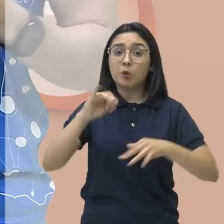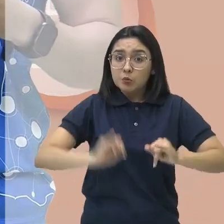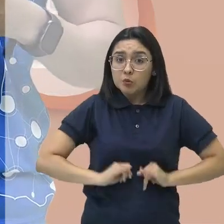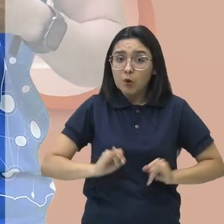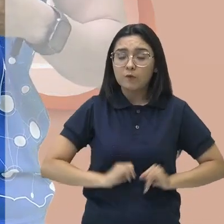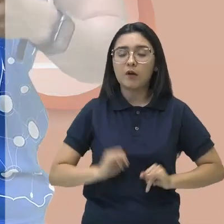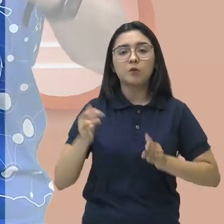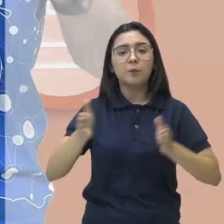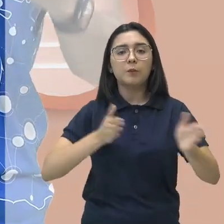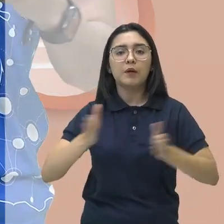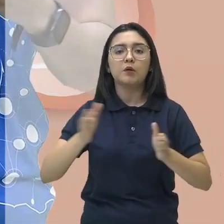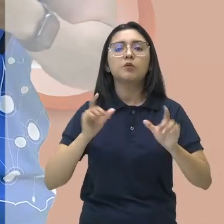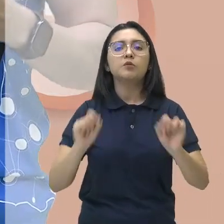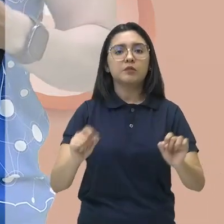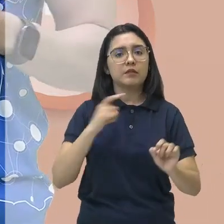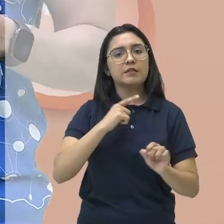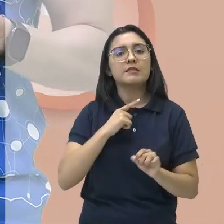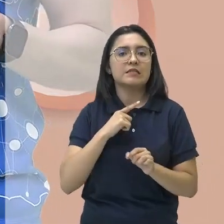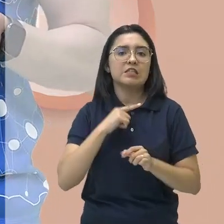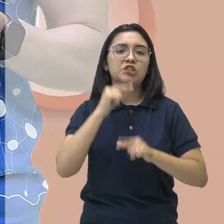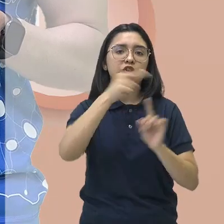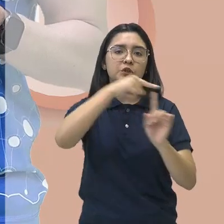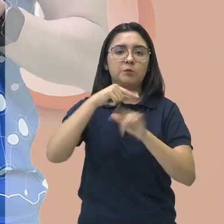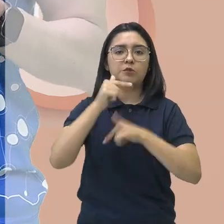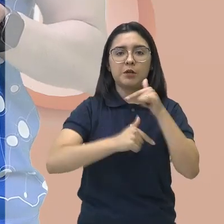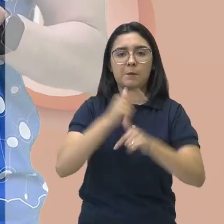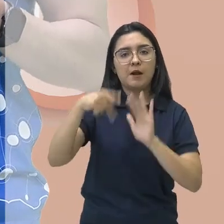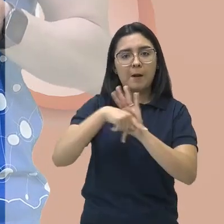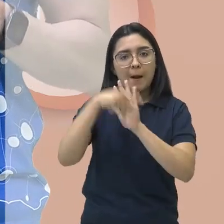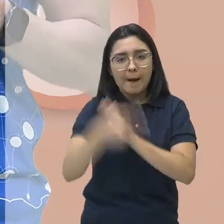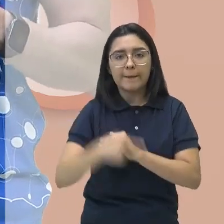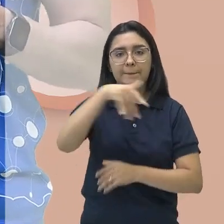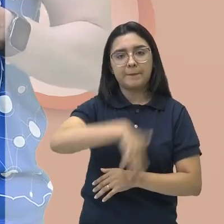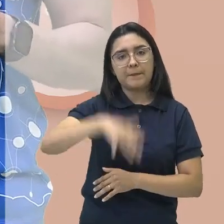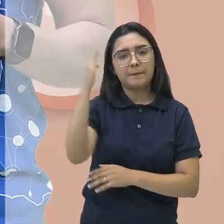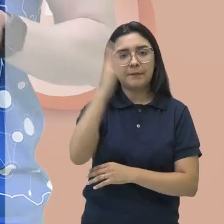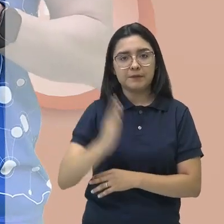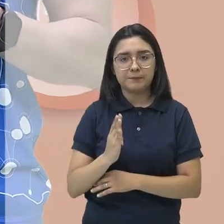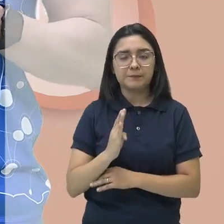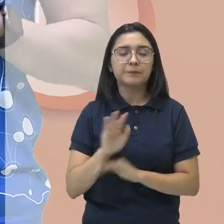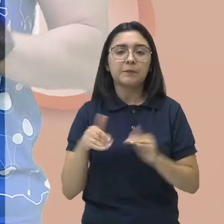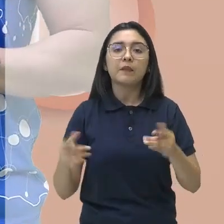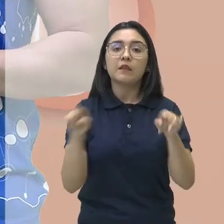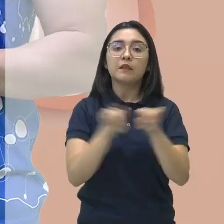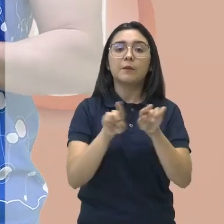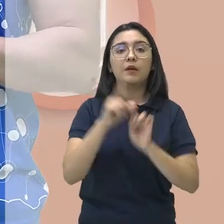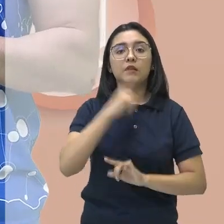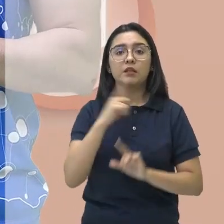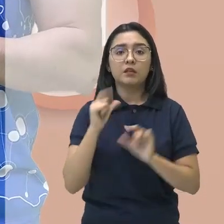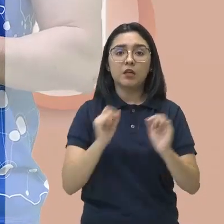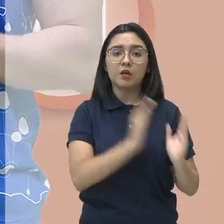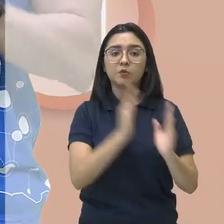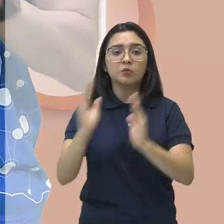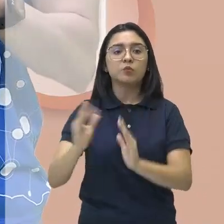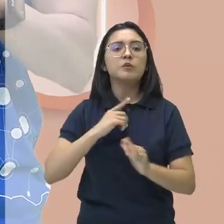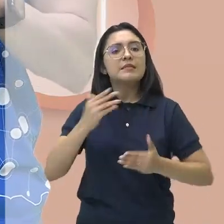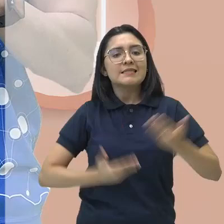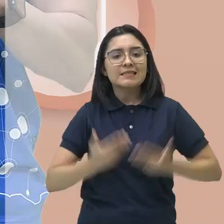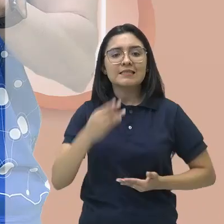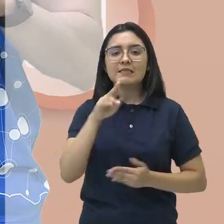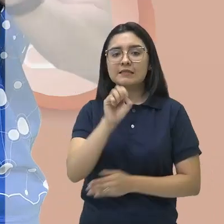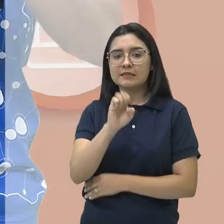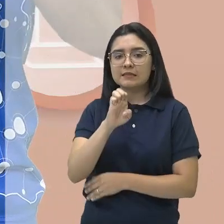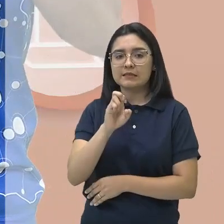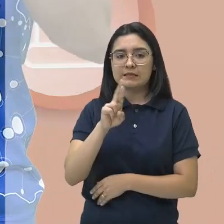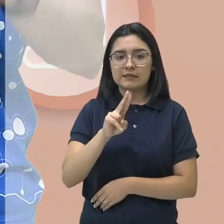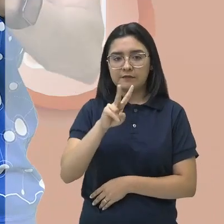a existência dessa forma de trabalho aqui no nosso território, certo? Tivemos também a servidão, que é uma forma de